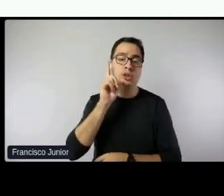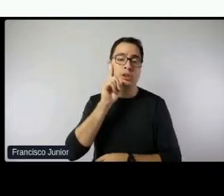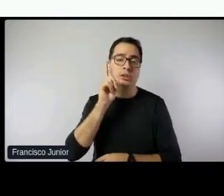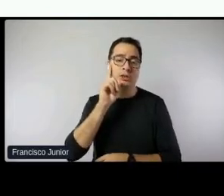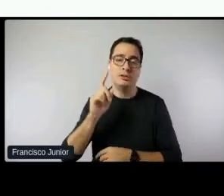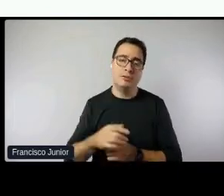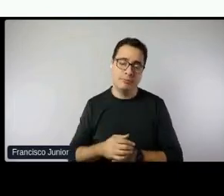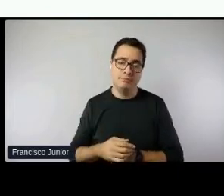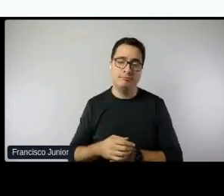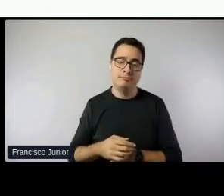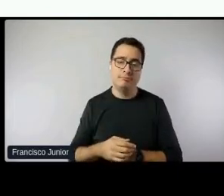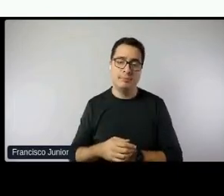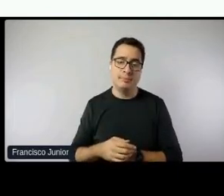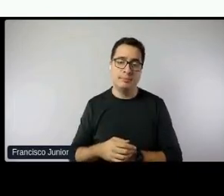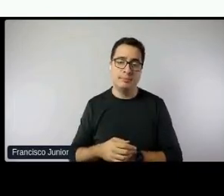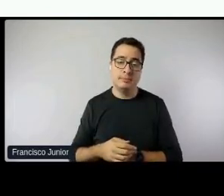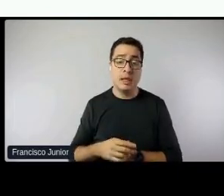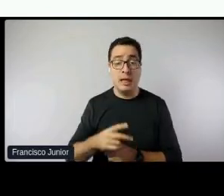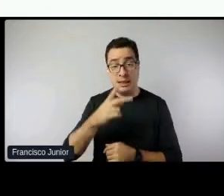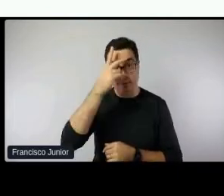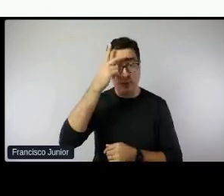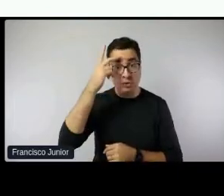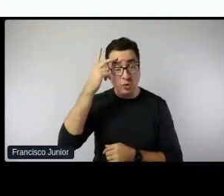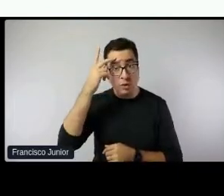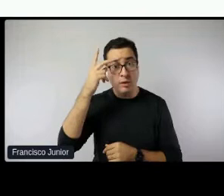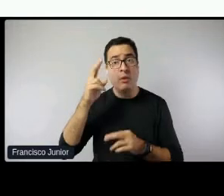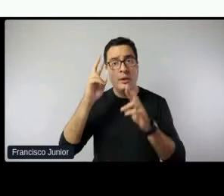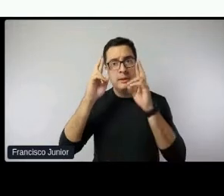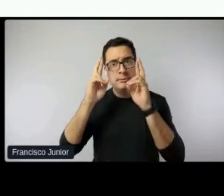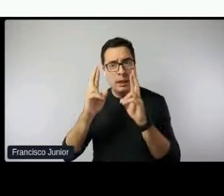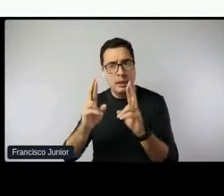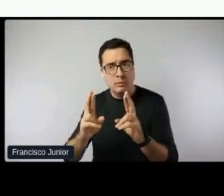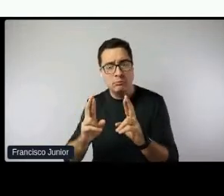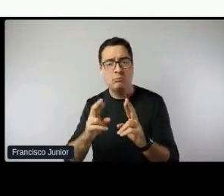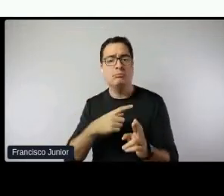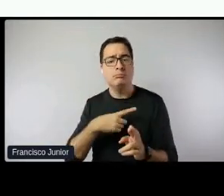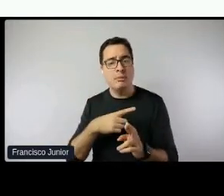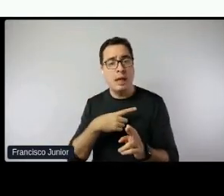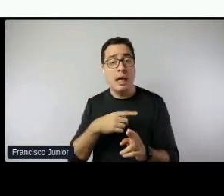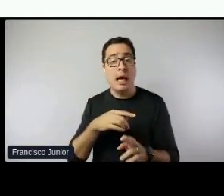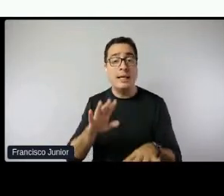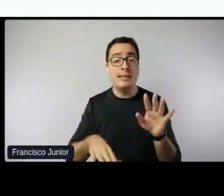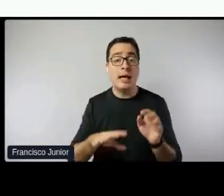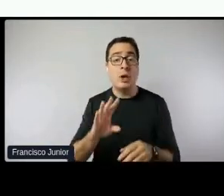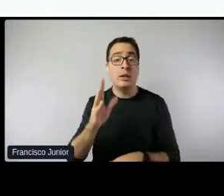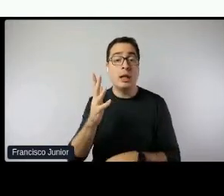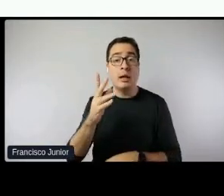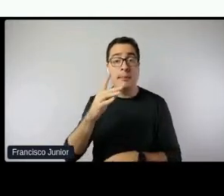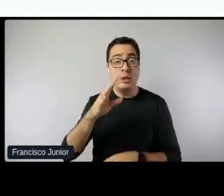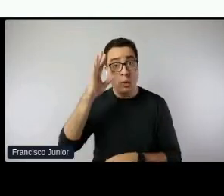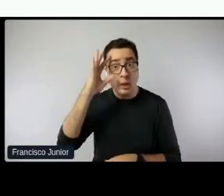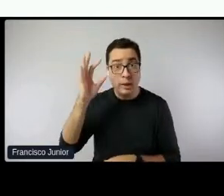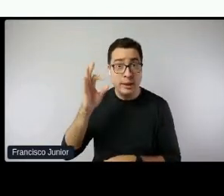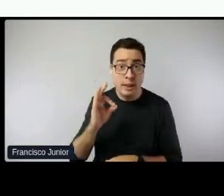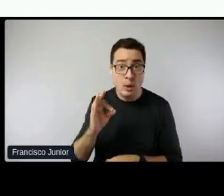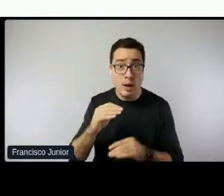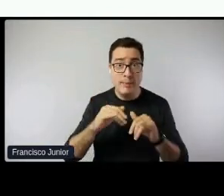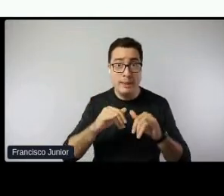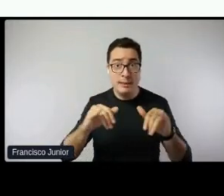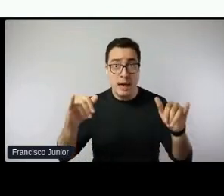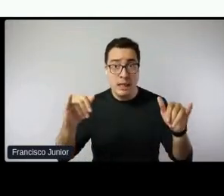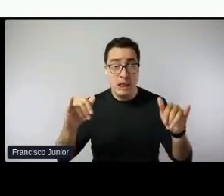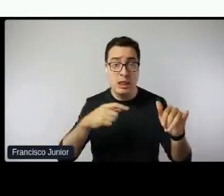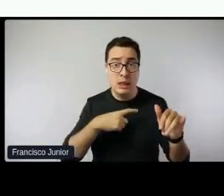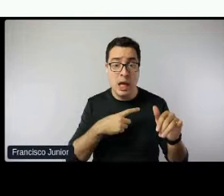né? As pessoas vão respeitando. Se porventura alguém não entendeu a mensagem que foi